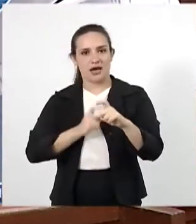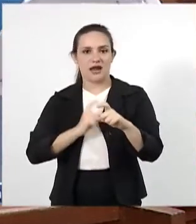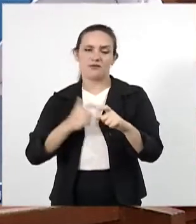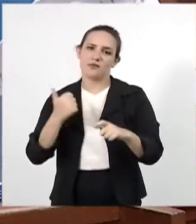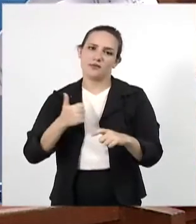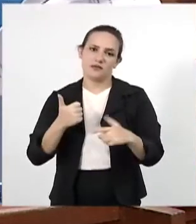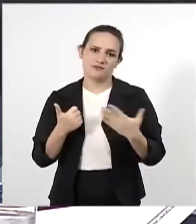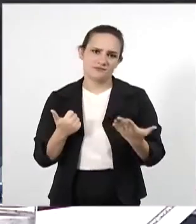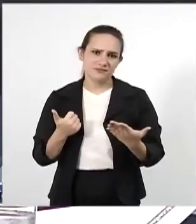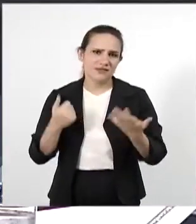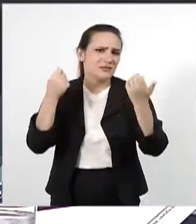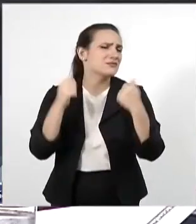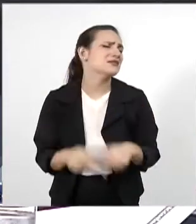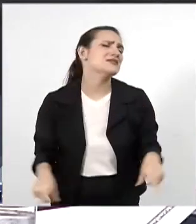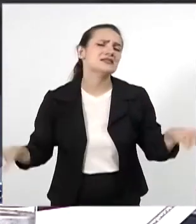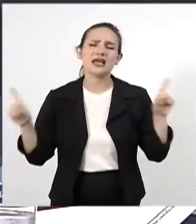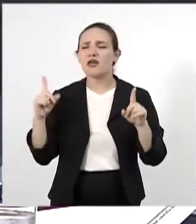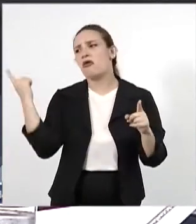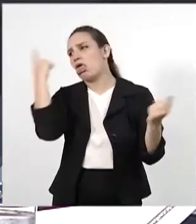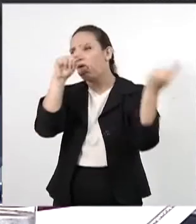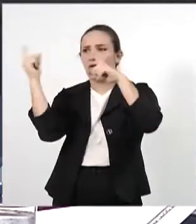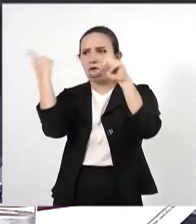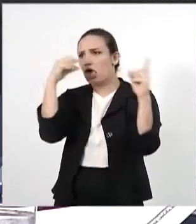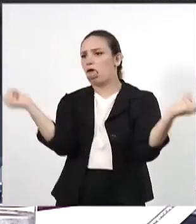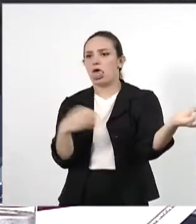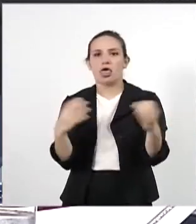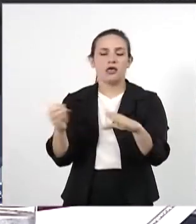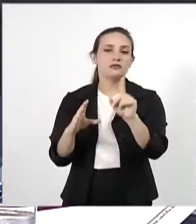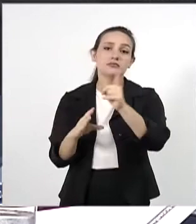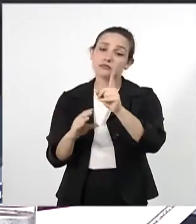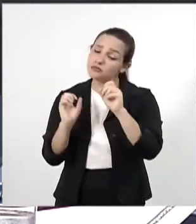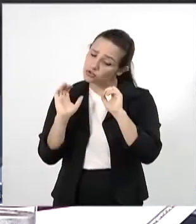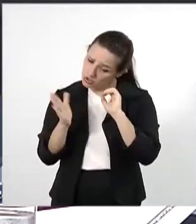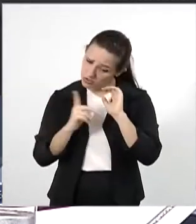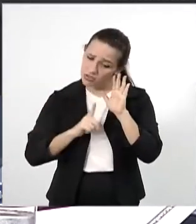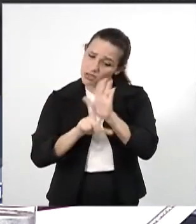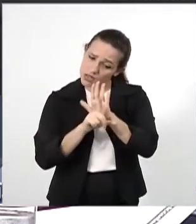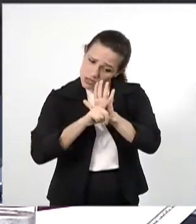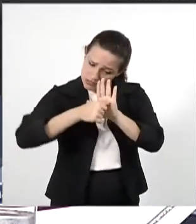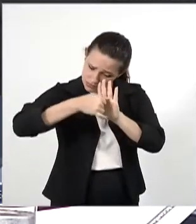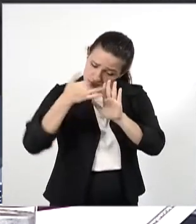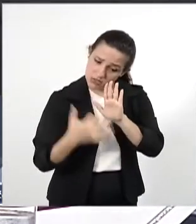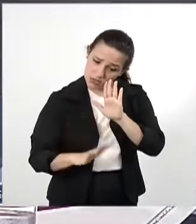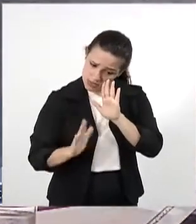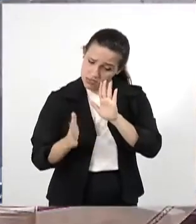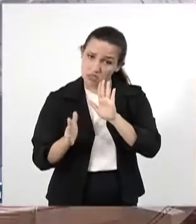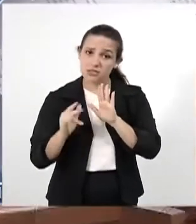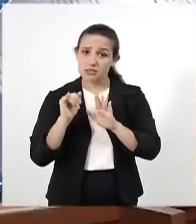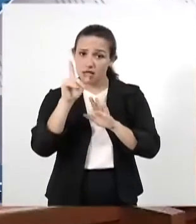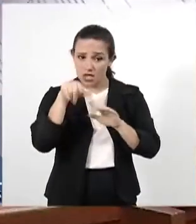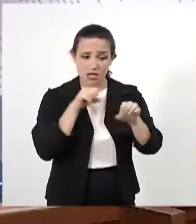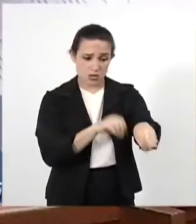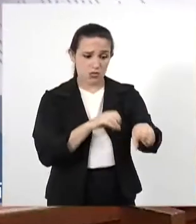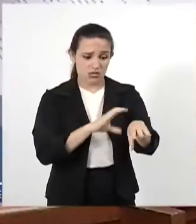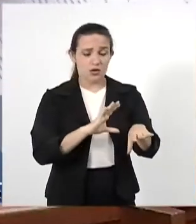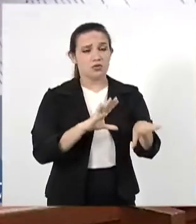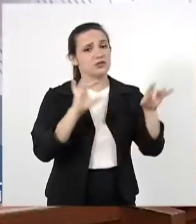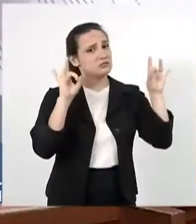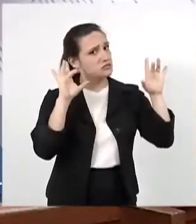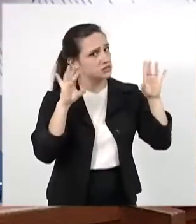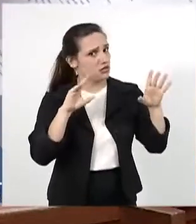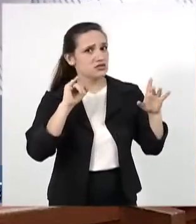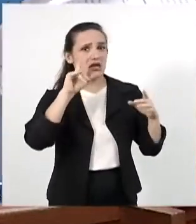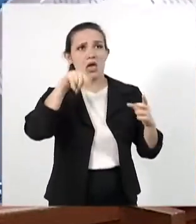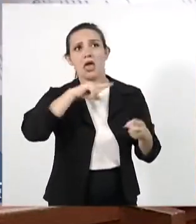roda, está na legislação, dizendo que no caso de educação especial, e vale também para